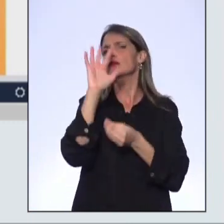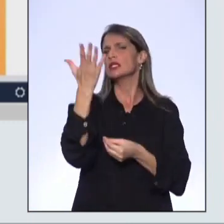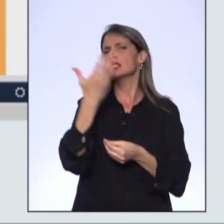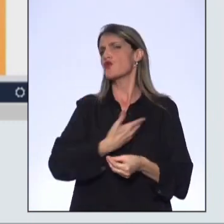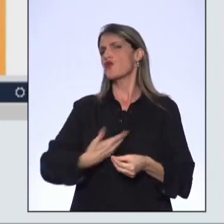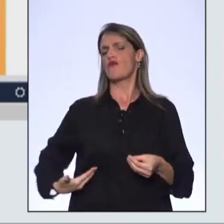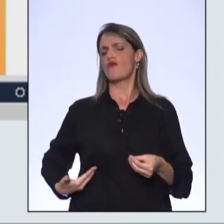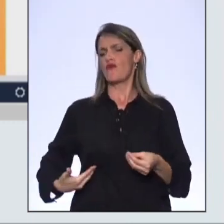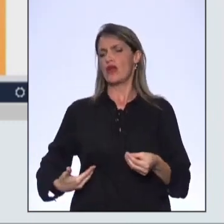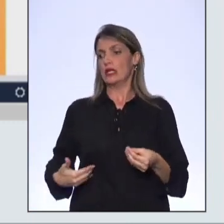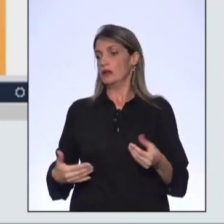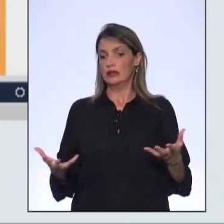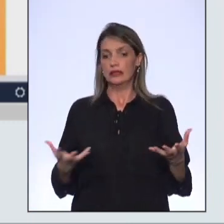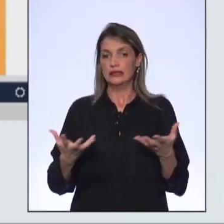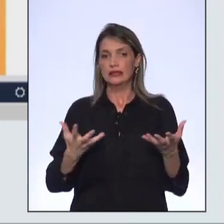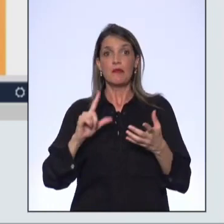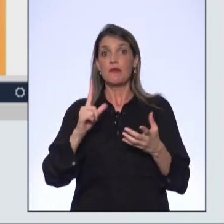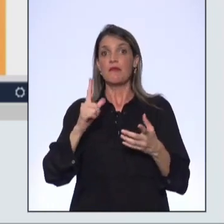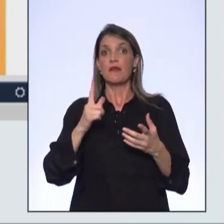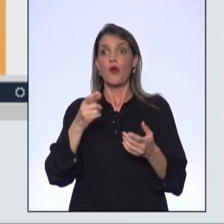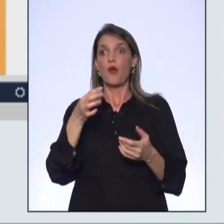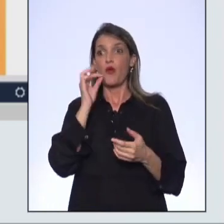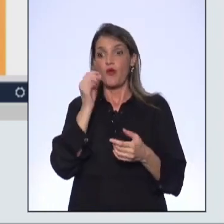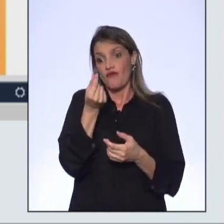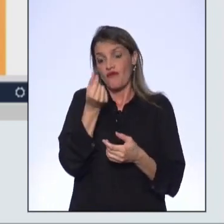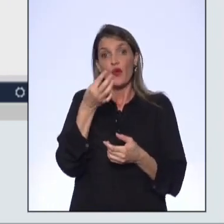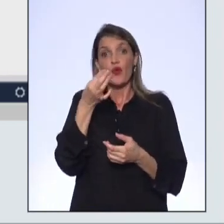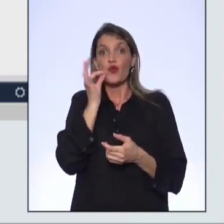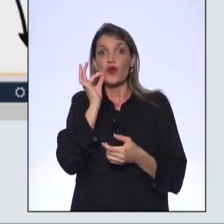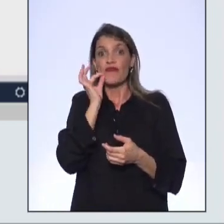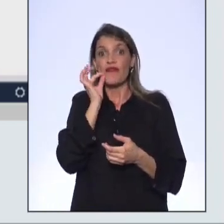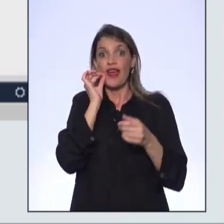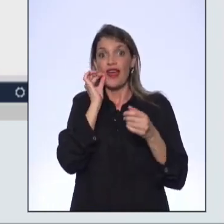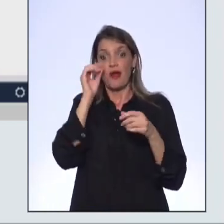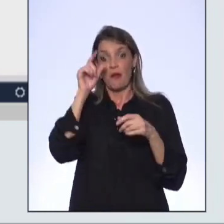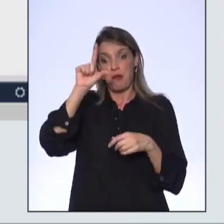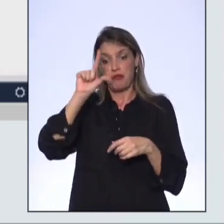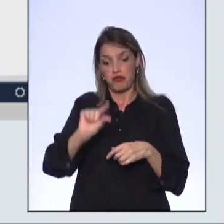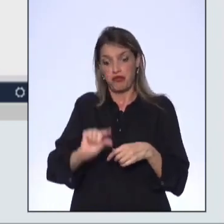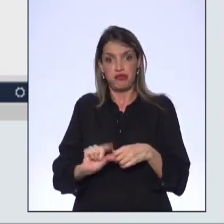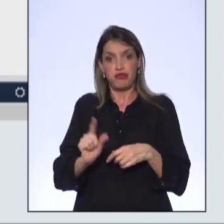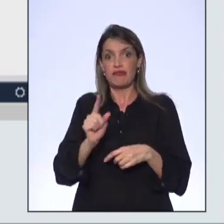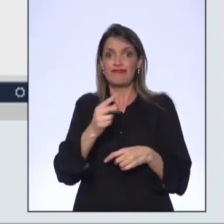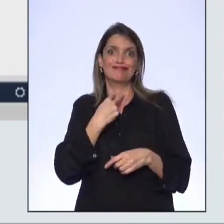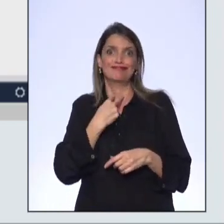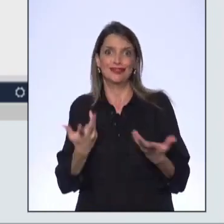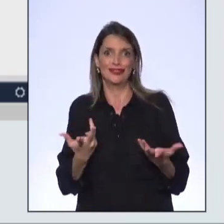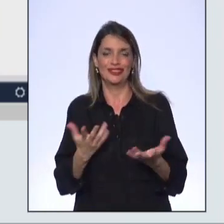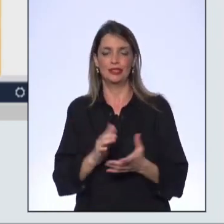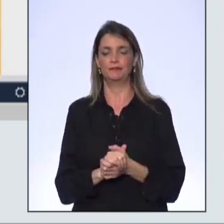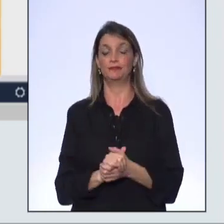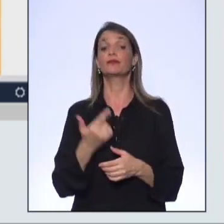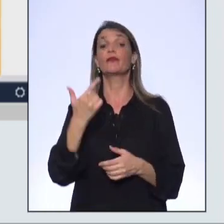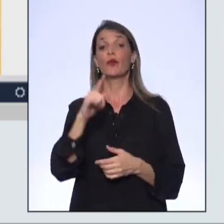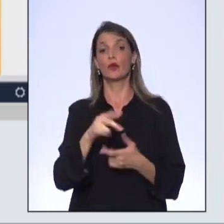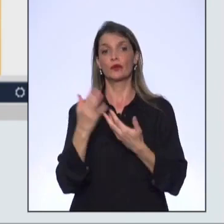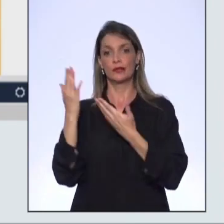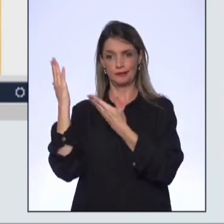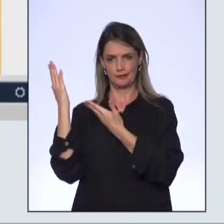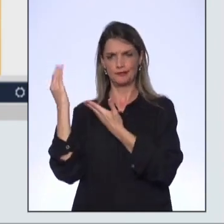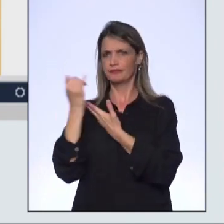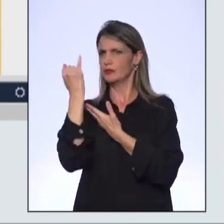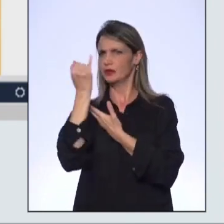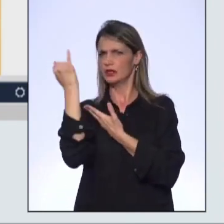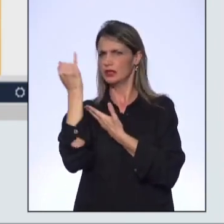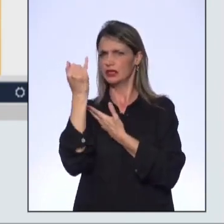governo para tentar evitar a queda do preço do café brasileiro. Passaremos para outra atividade econômica de relativa importância